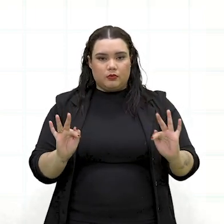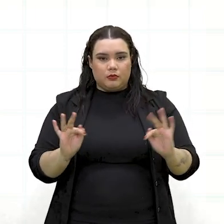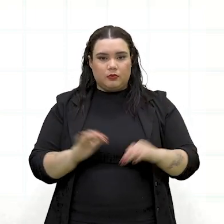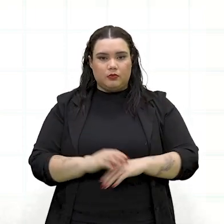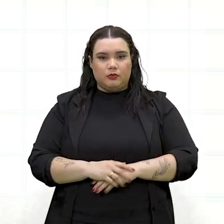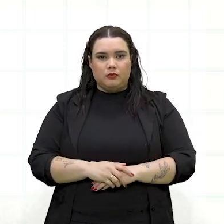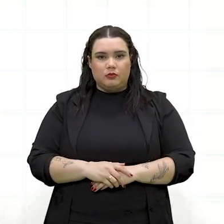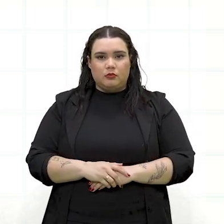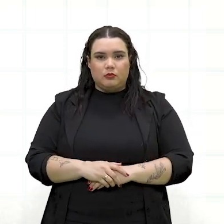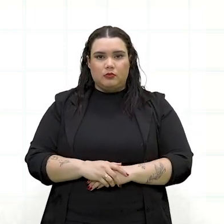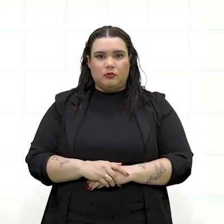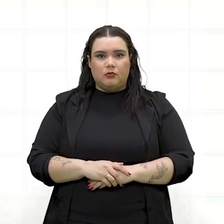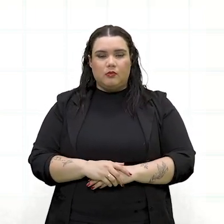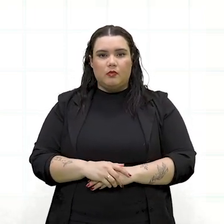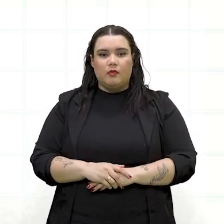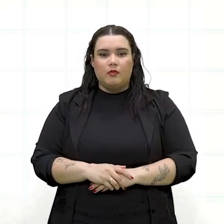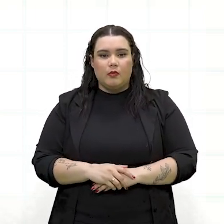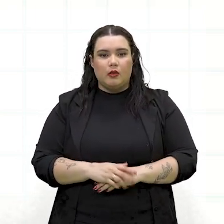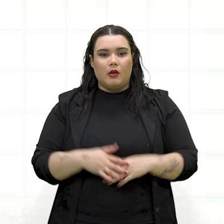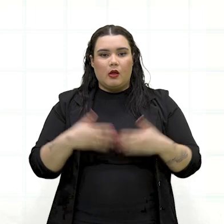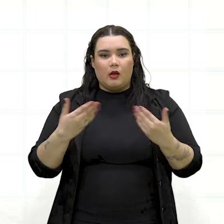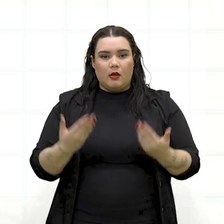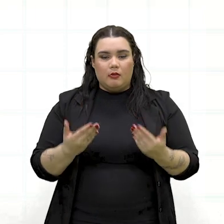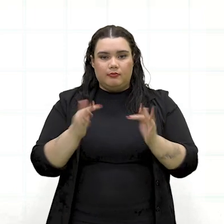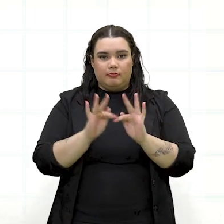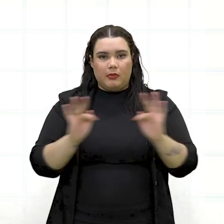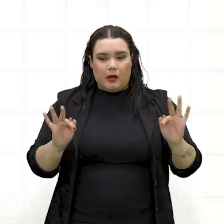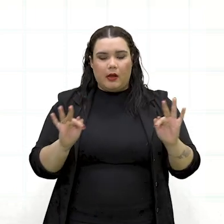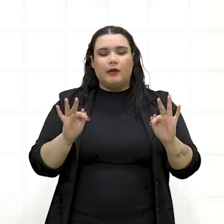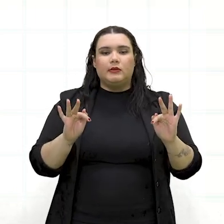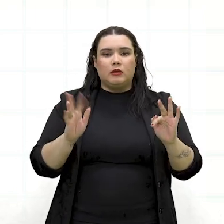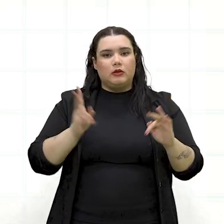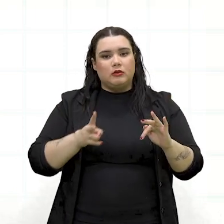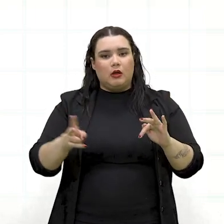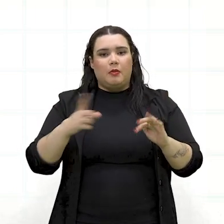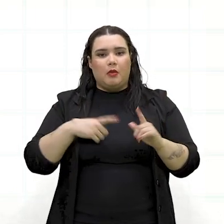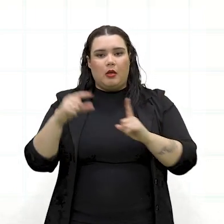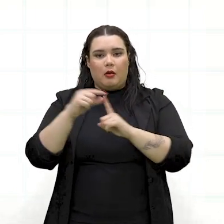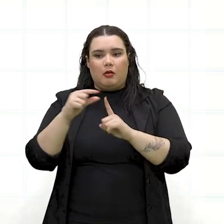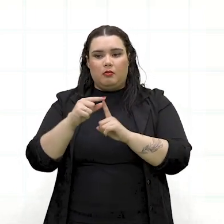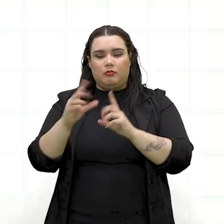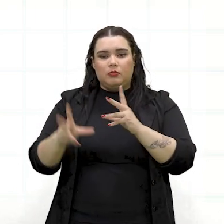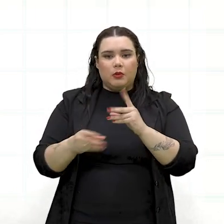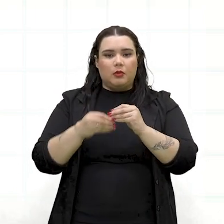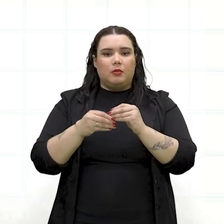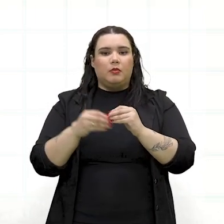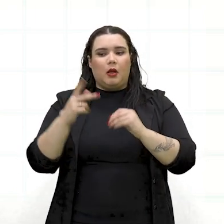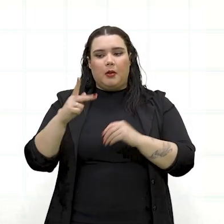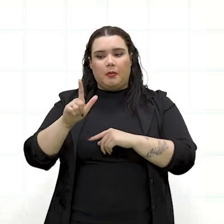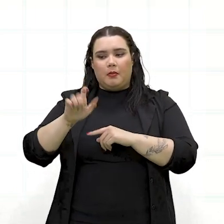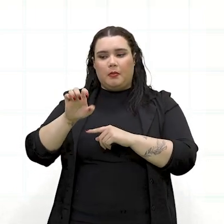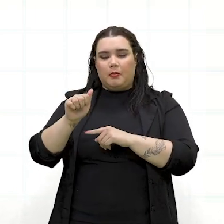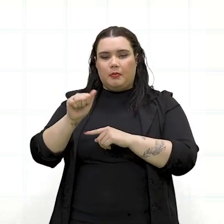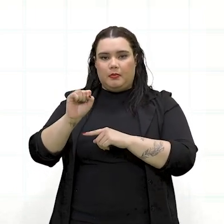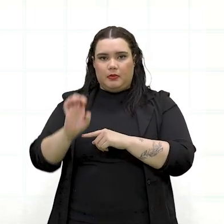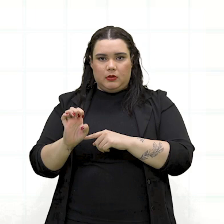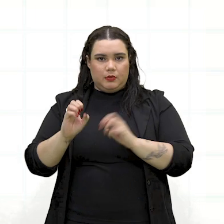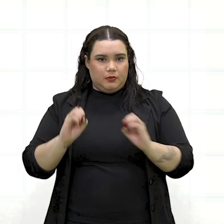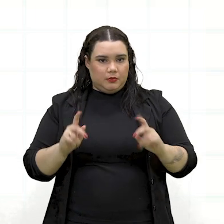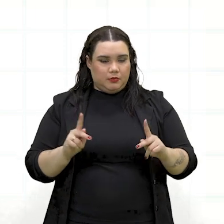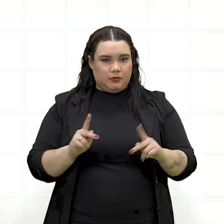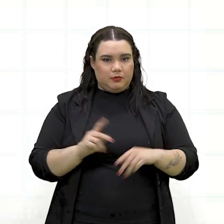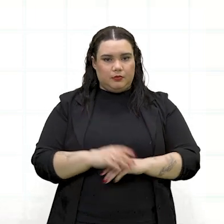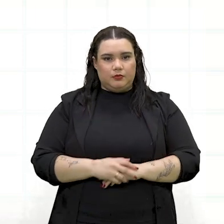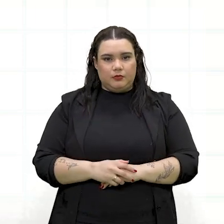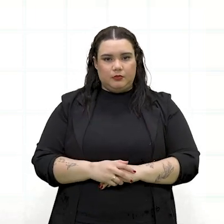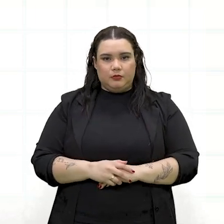some salad, please? E acrescentar o please ao seu pedido, certo?